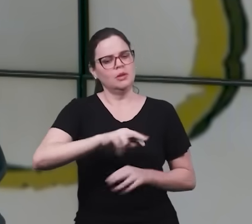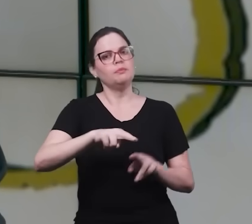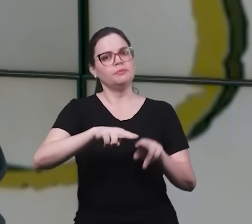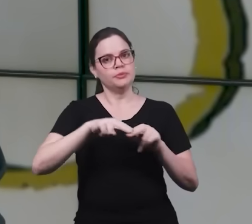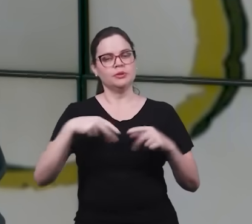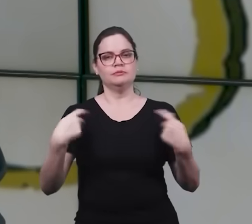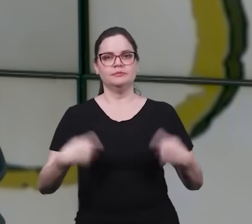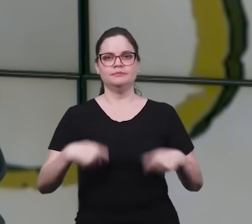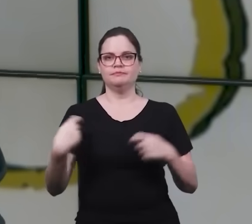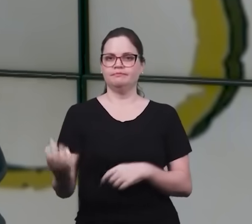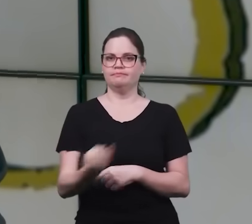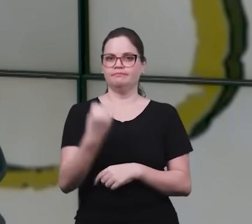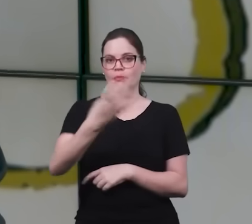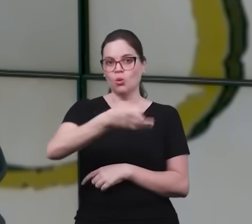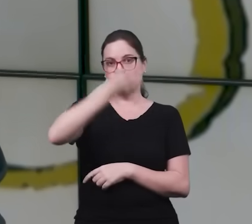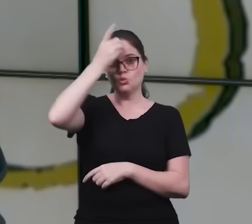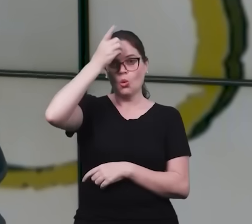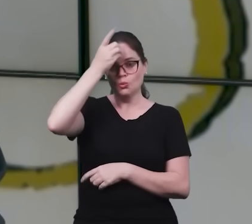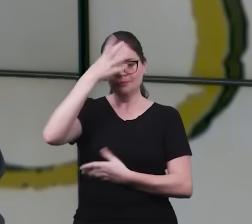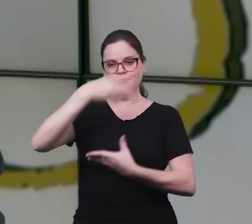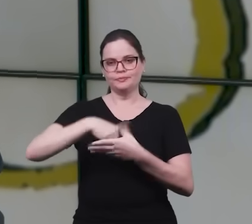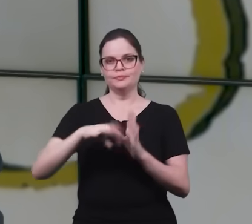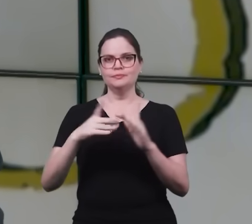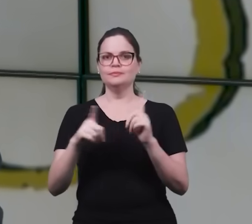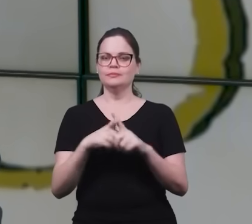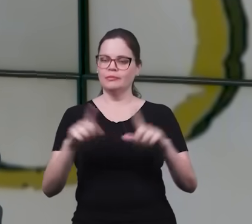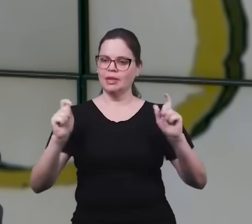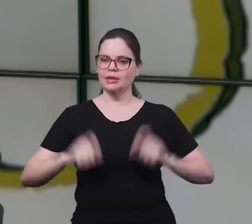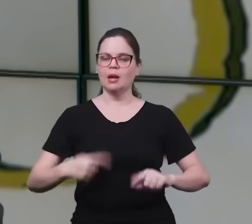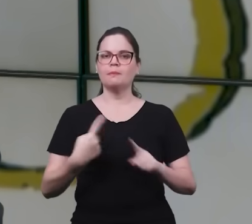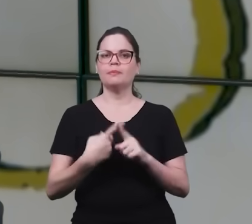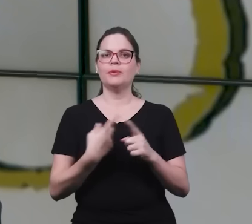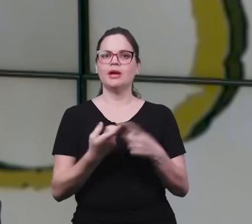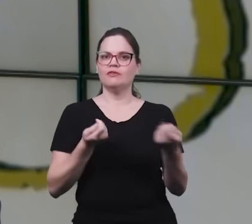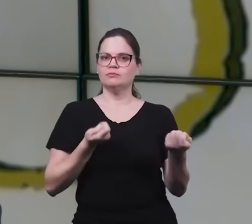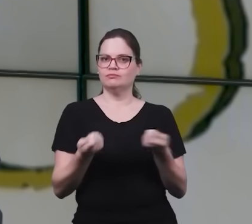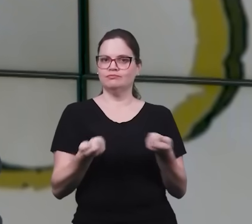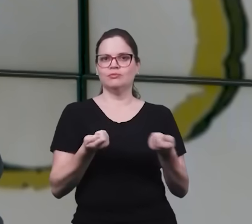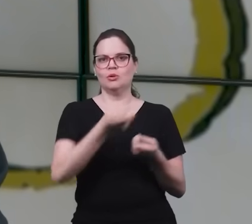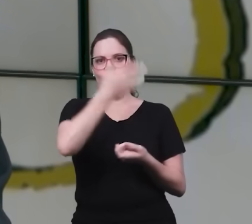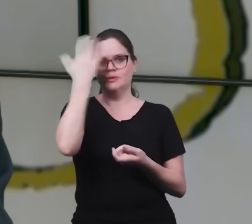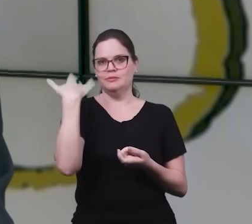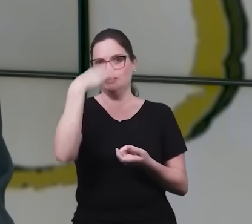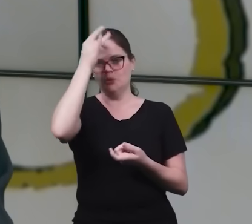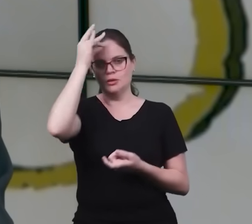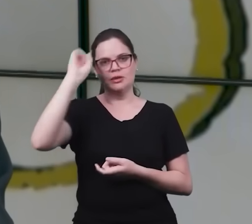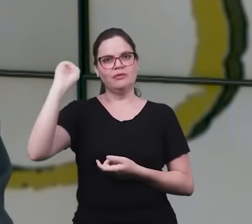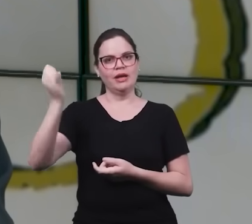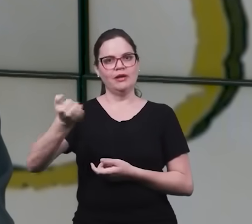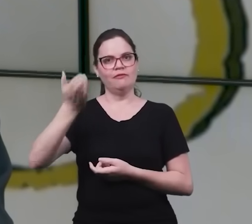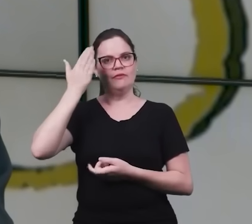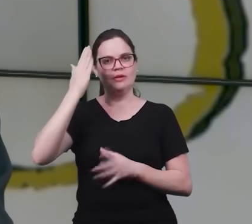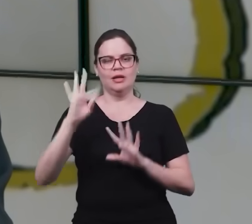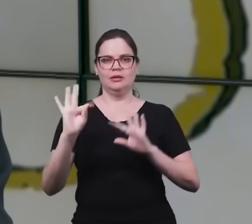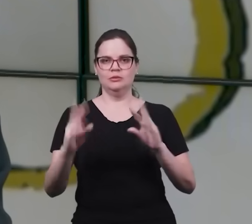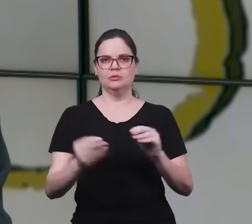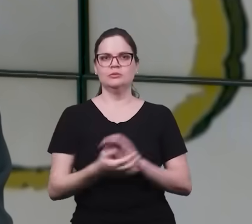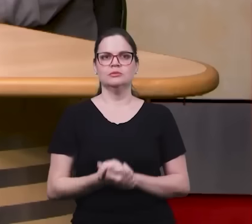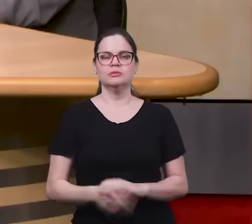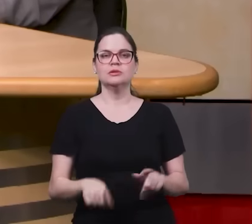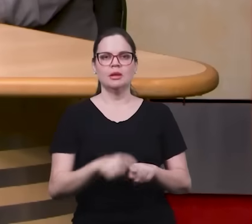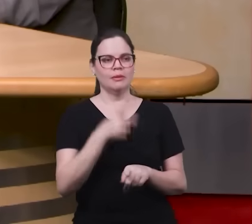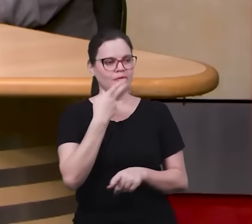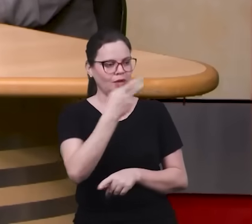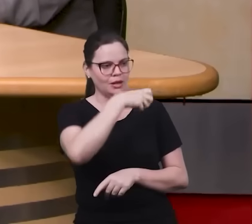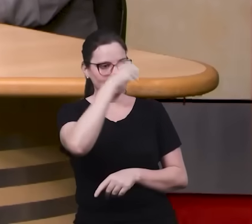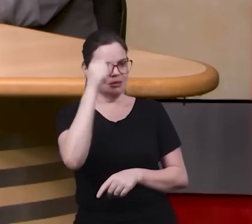isso que é um dom tão importante no dia a dia da igreja, para a igreja ser uma igreja dirigida pelo Espírito Santo. É porque, sim,